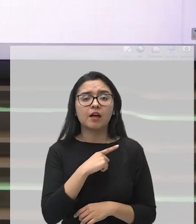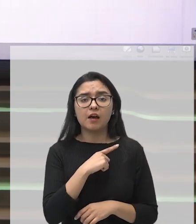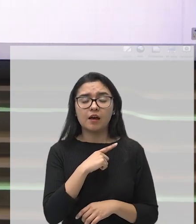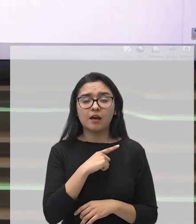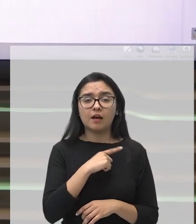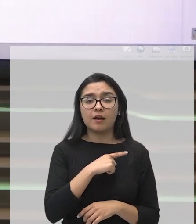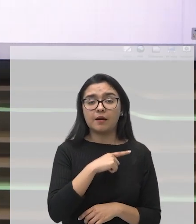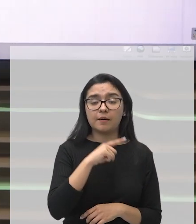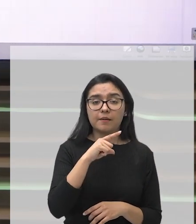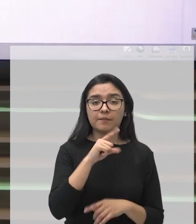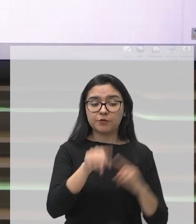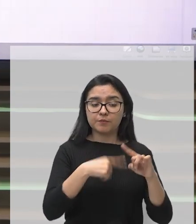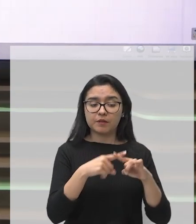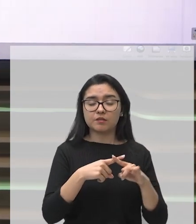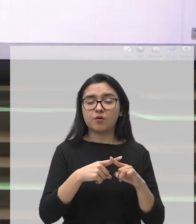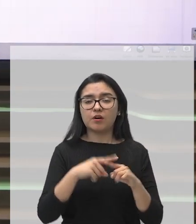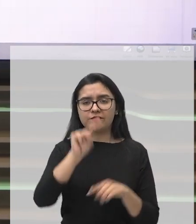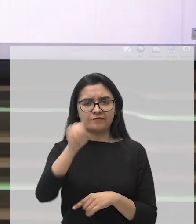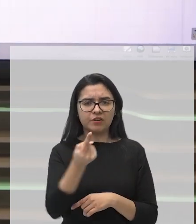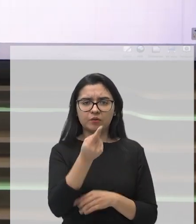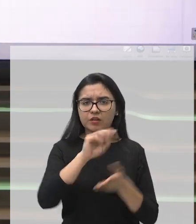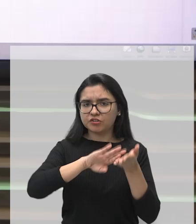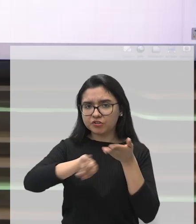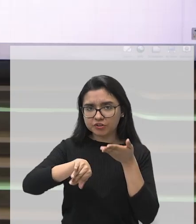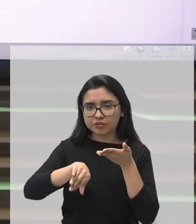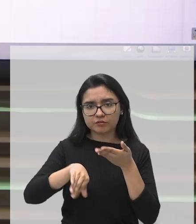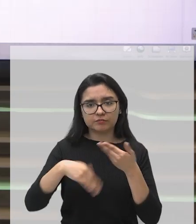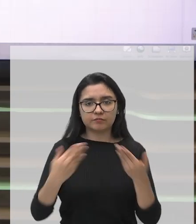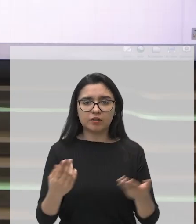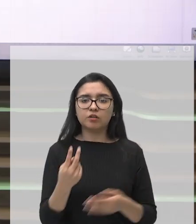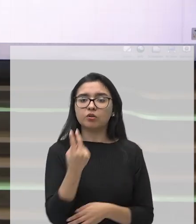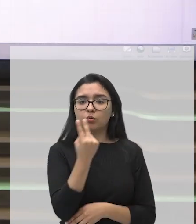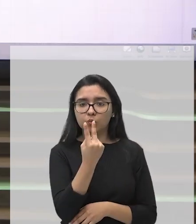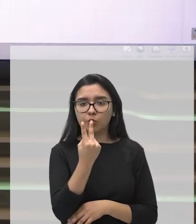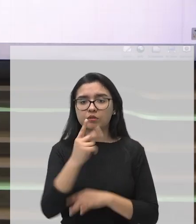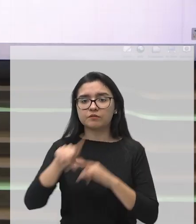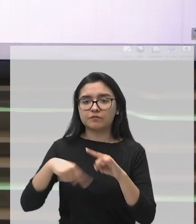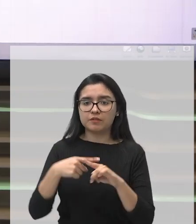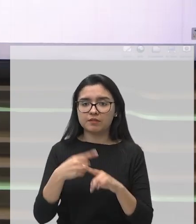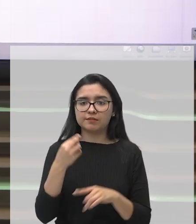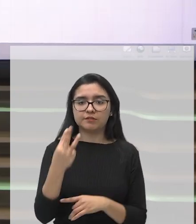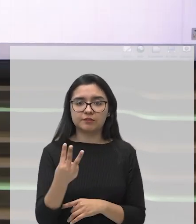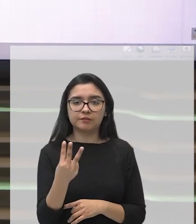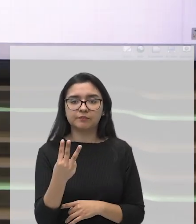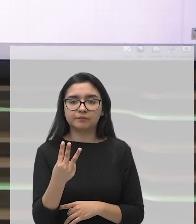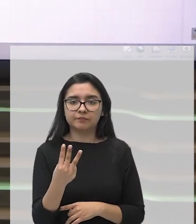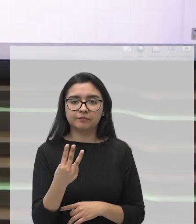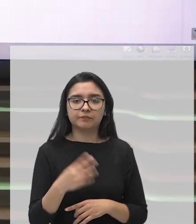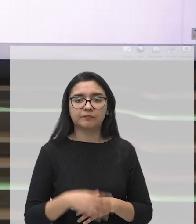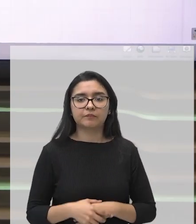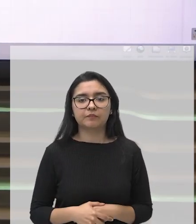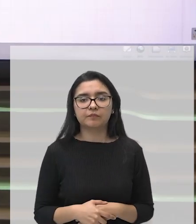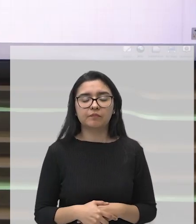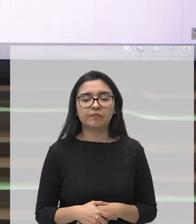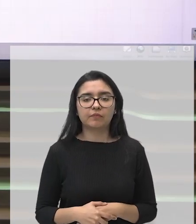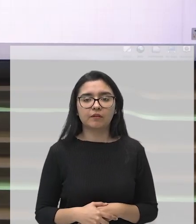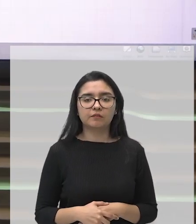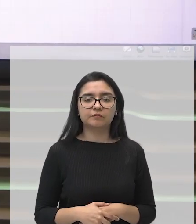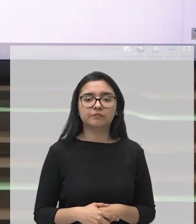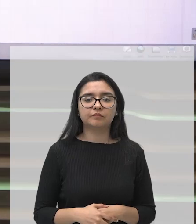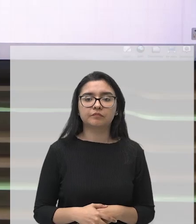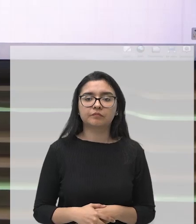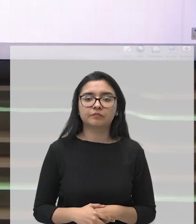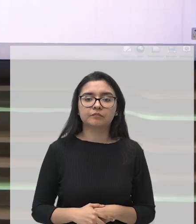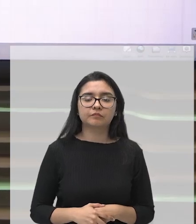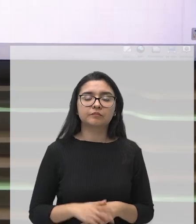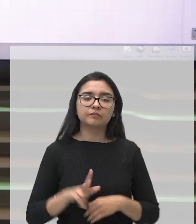por enquanto. Tá bom? Vamos multiplicar do jeitinho que a gente aprendeu. Vamos fazer 2 vezes 3. 2 vezes 3, 3 vezes, na verdade, né? E aí,